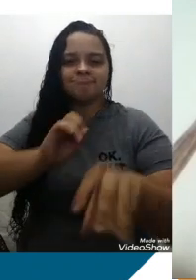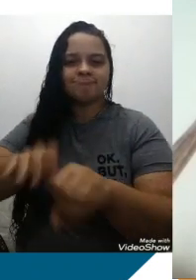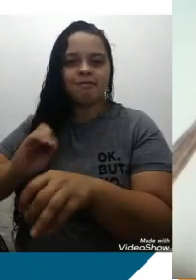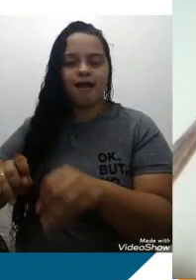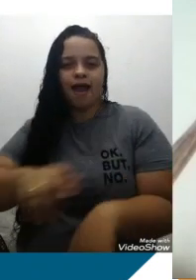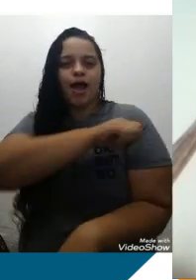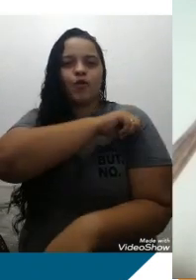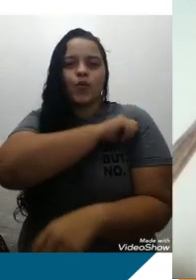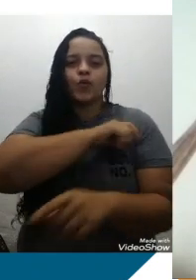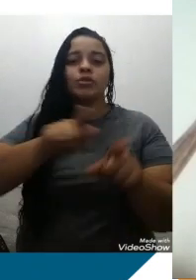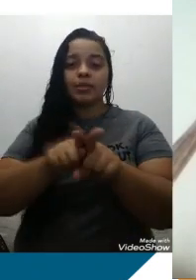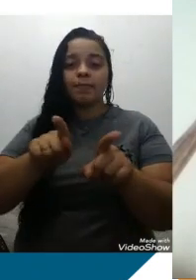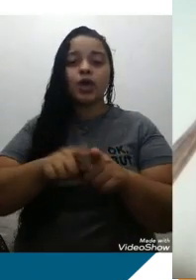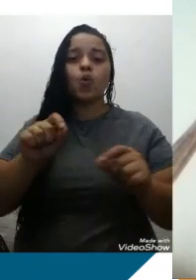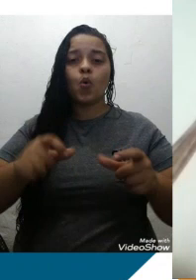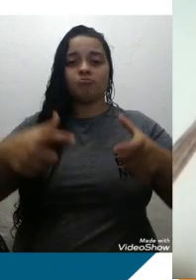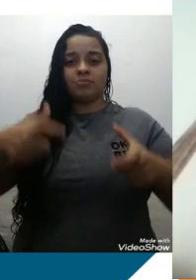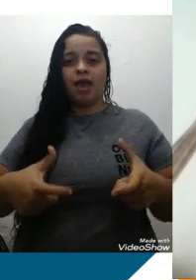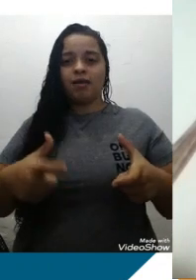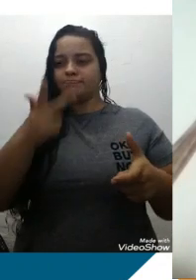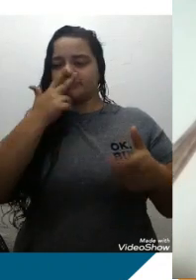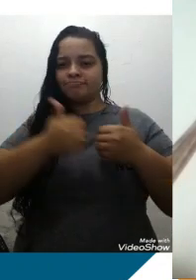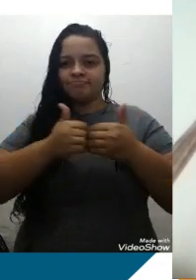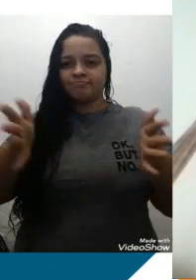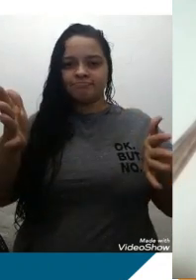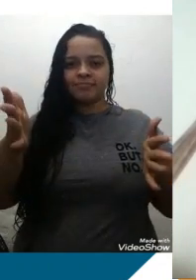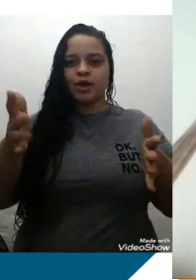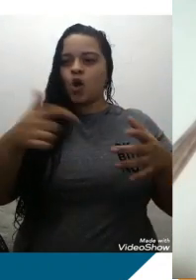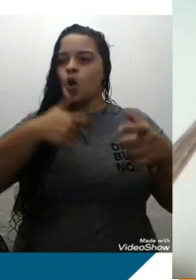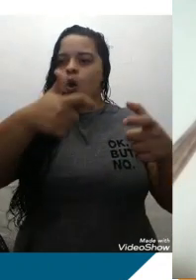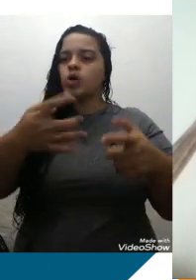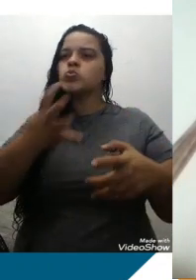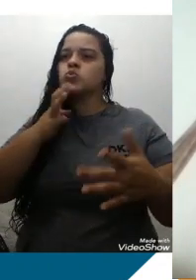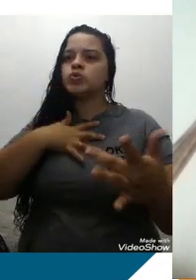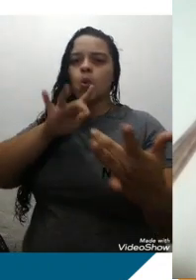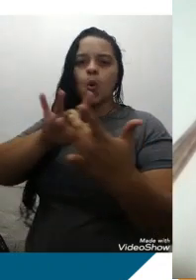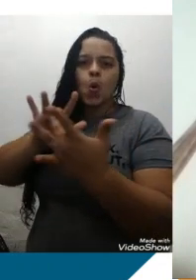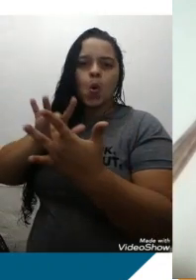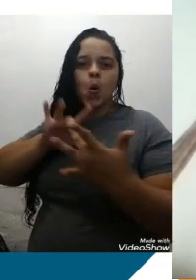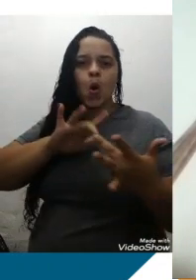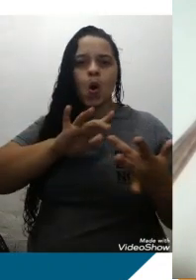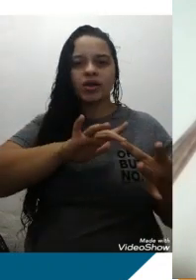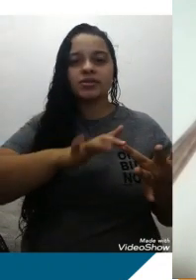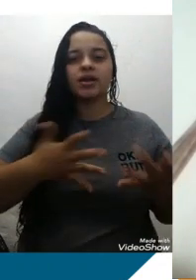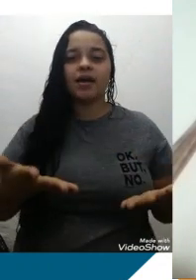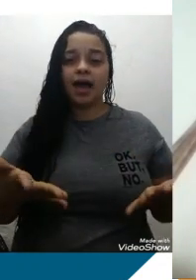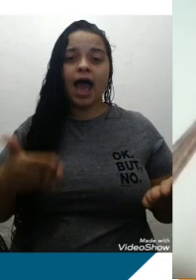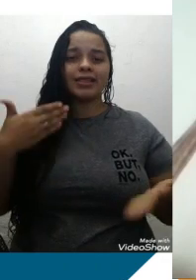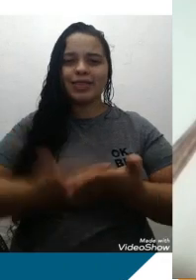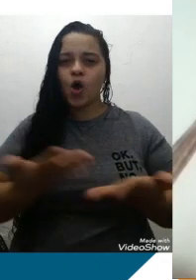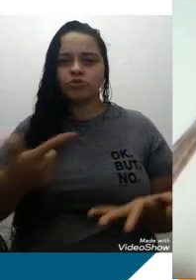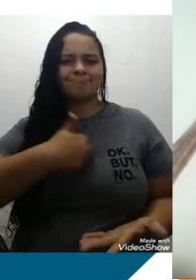está ensinando, e também foi o espaço que me abriu as portas para conhecer gente que até hoje, pessoas que são até hoje